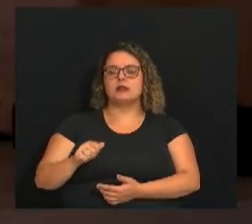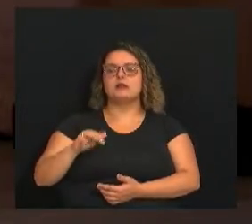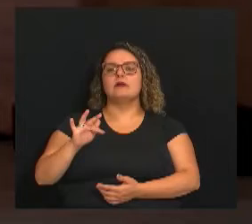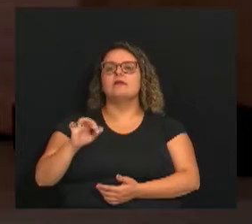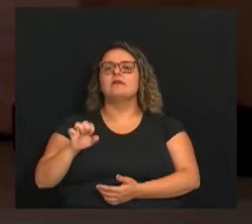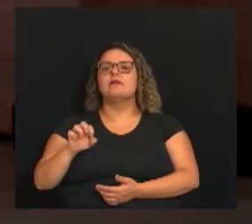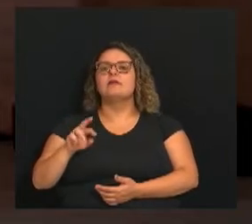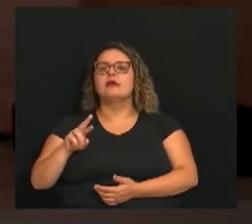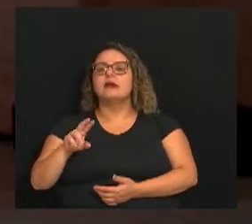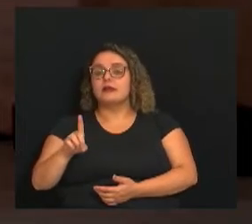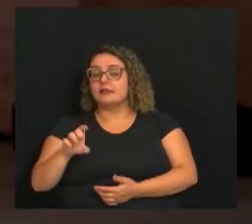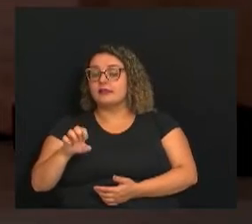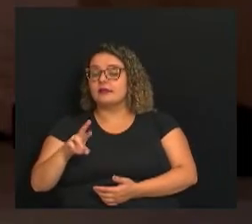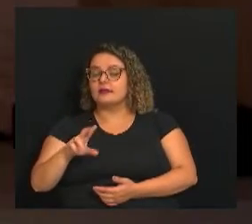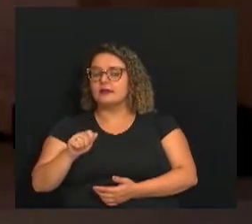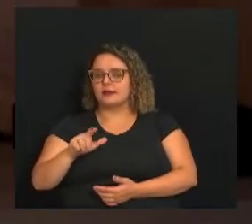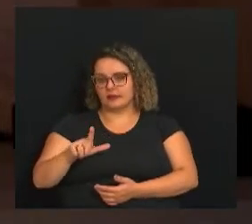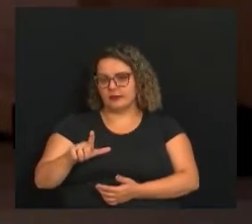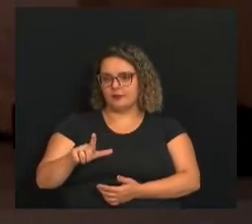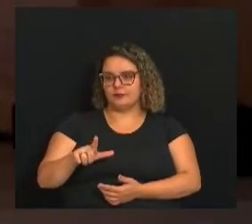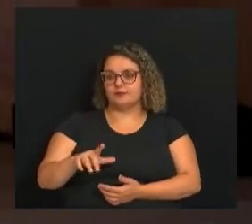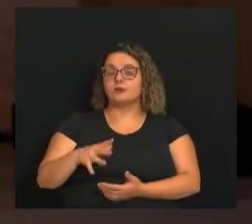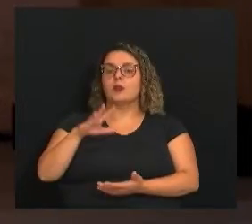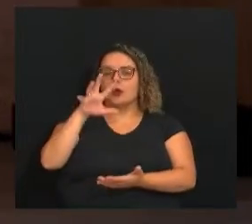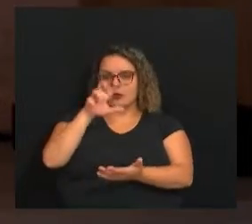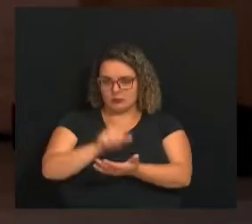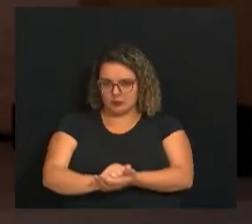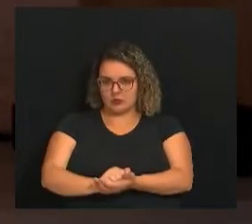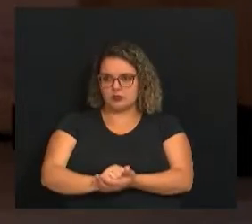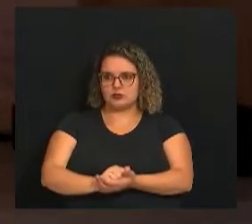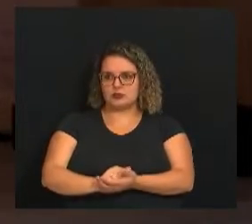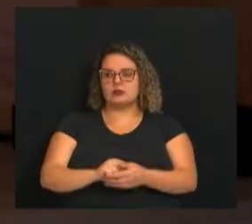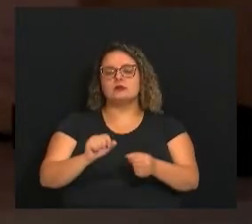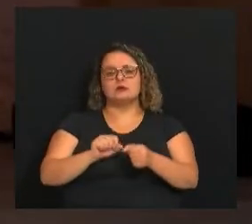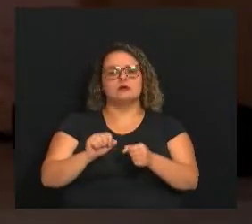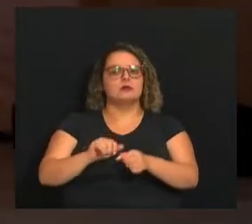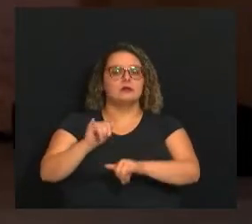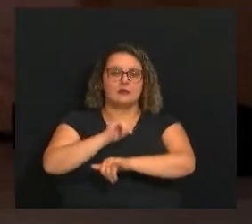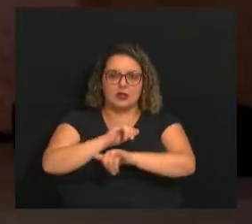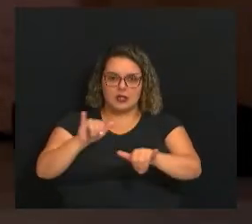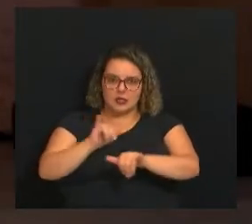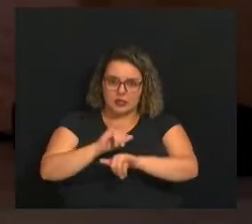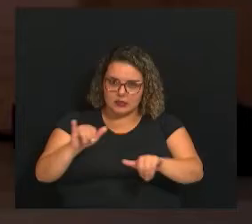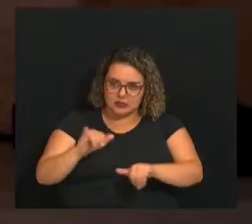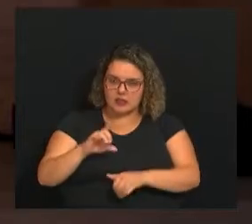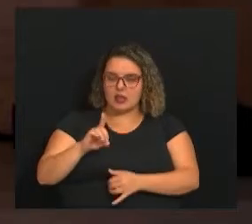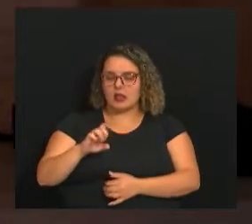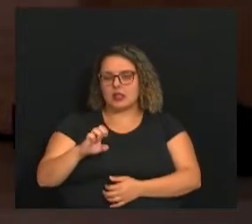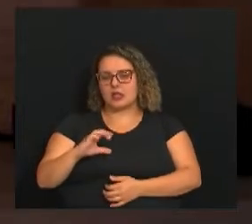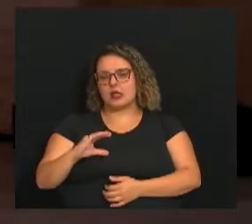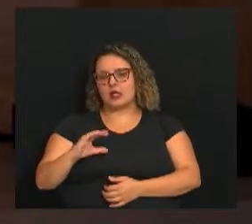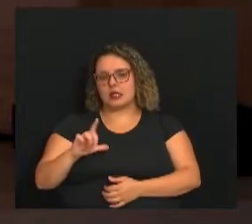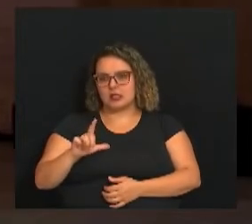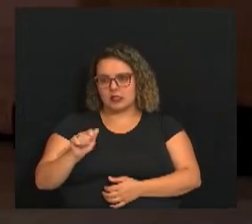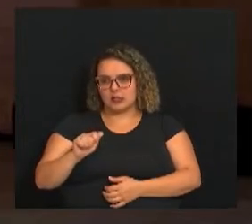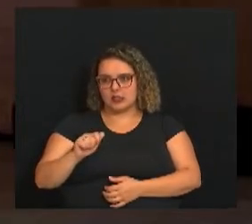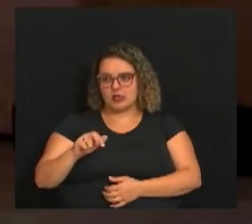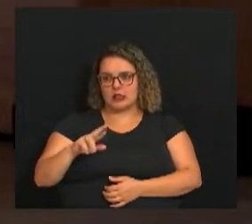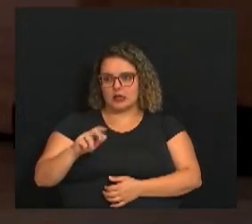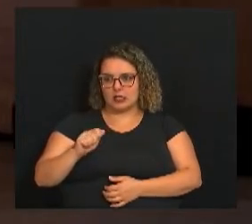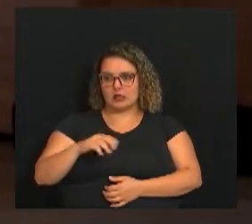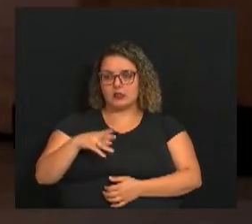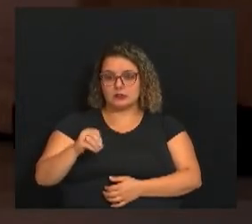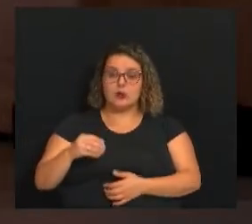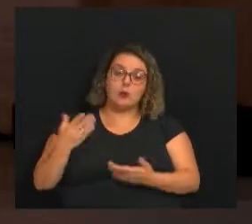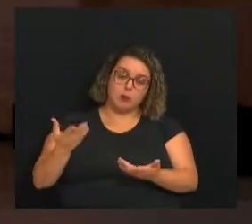receita.gov.br. Então, a gente baixa o programa e a gente faz a declaração dos clientes. O contribuinte pode fazer dessa